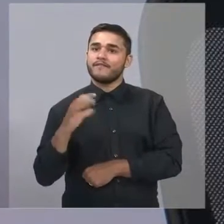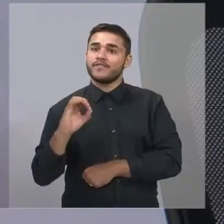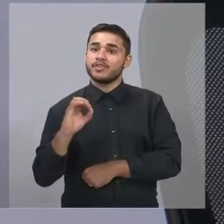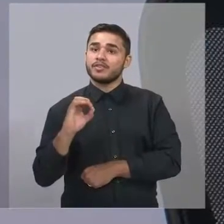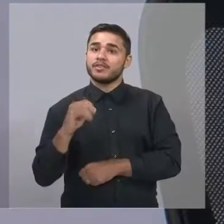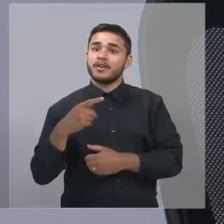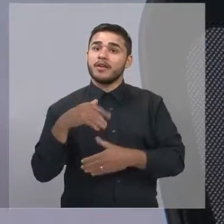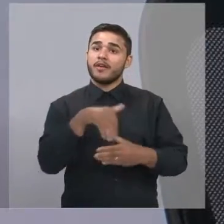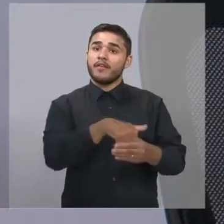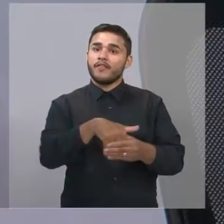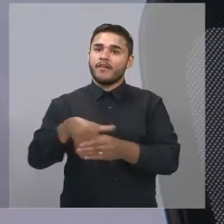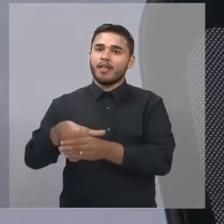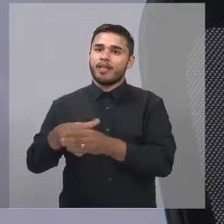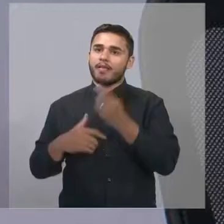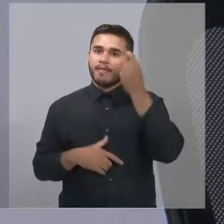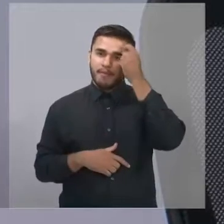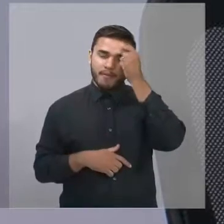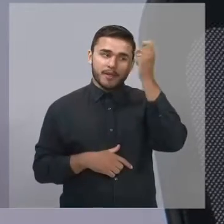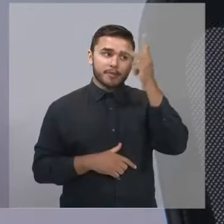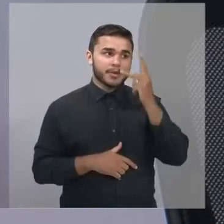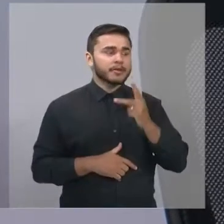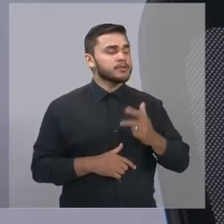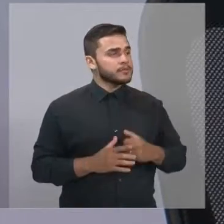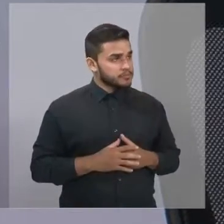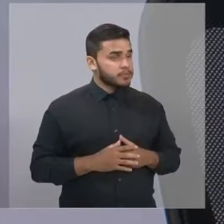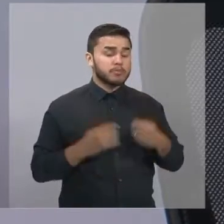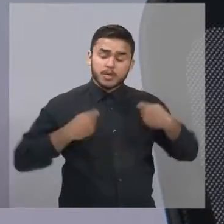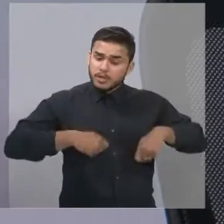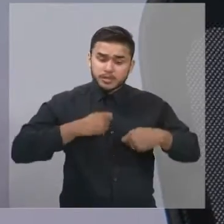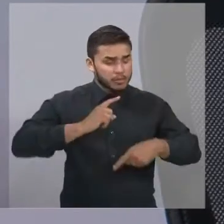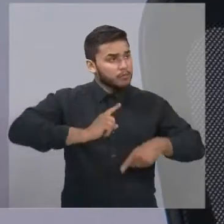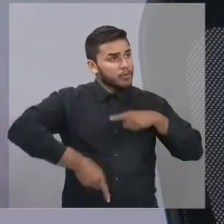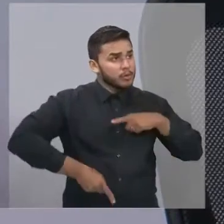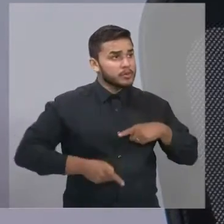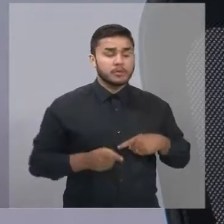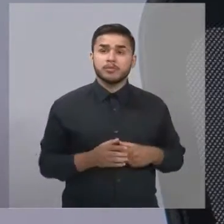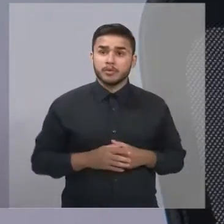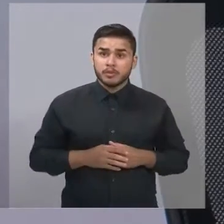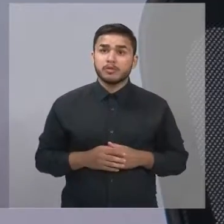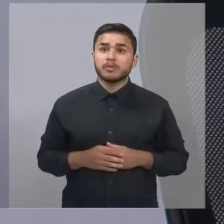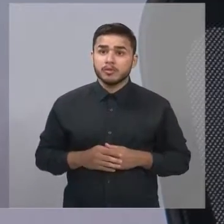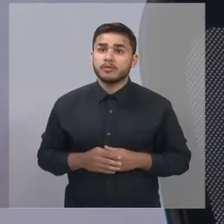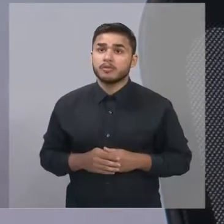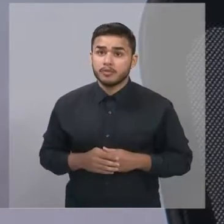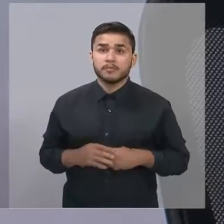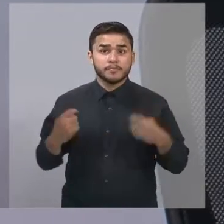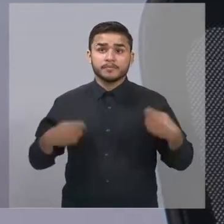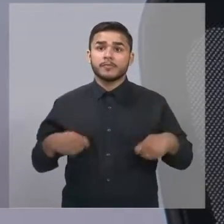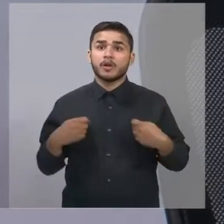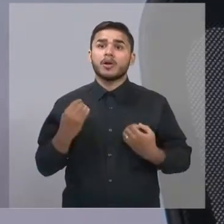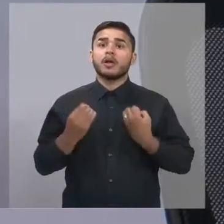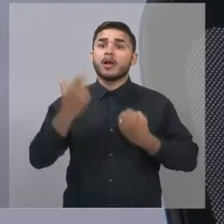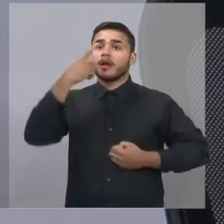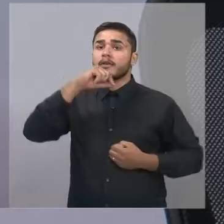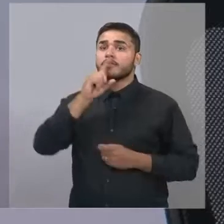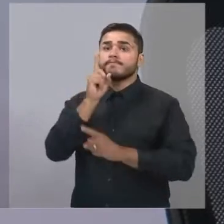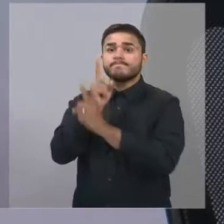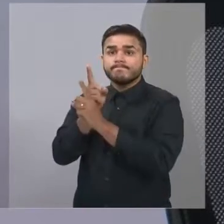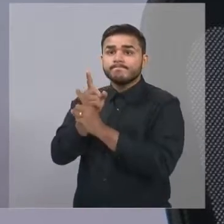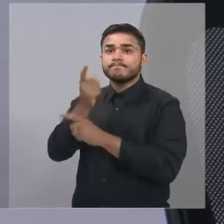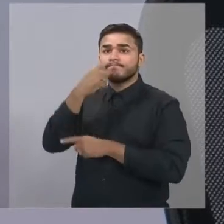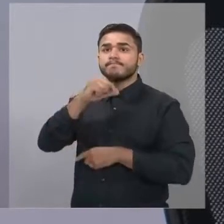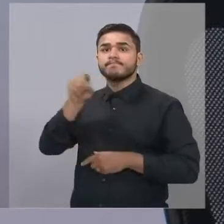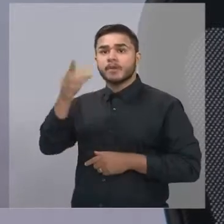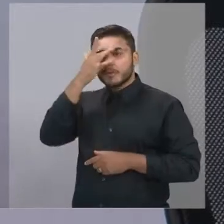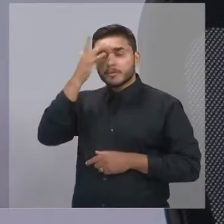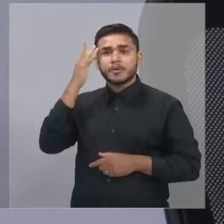ações devam ser coibidas com muita força, inclusive encontrar aqueles que atentaram contra aquilo que está ordenado